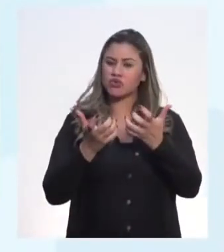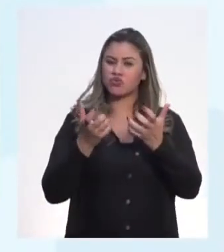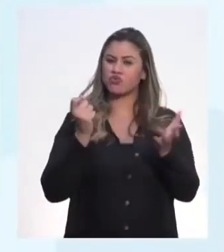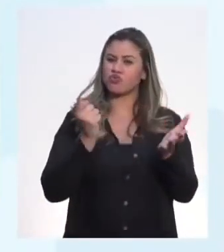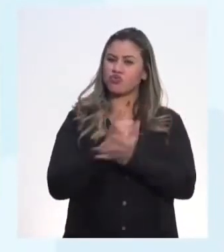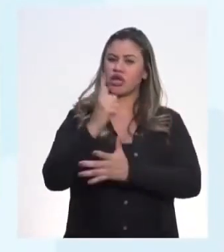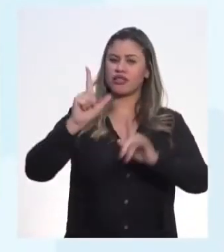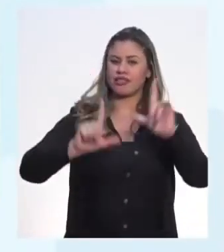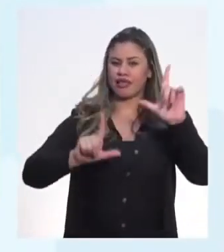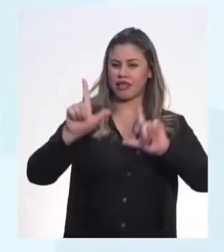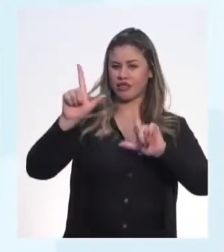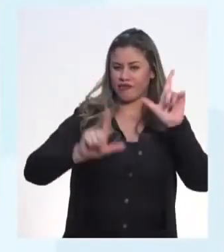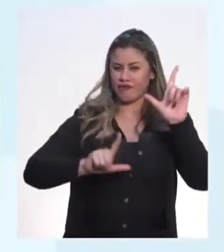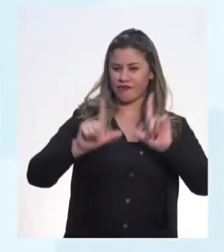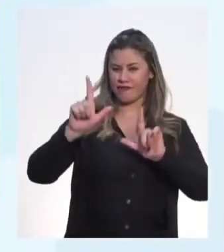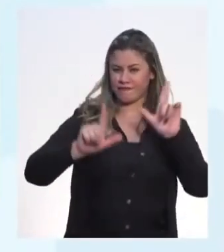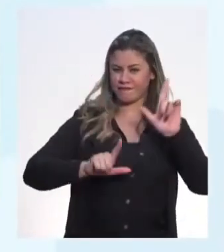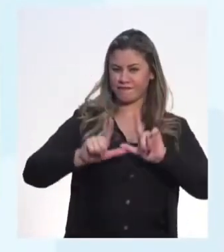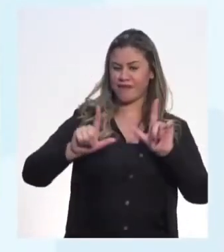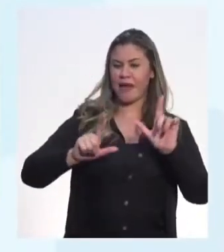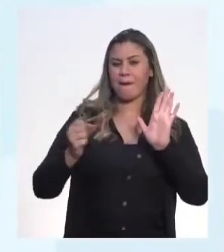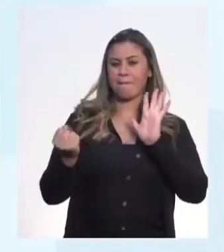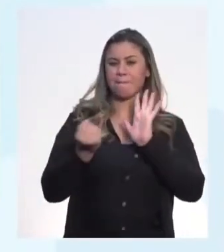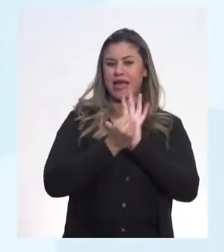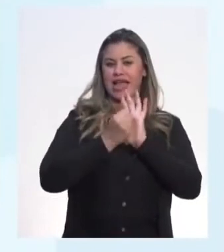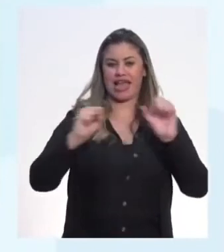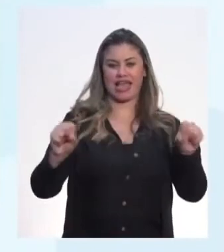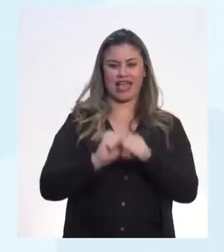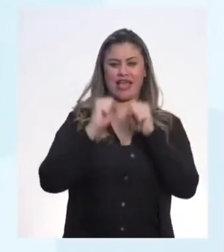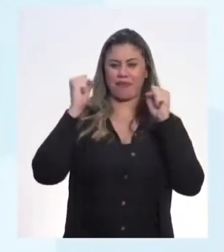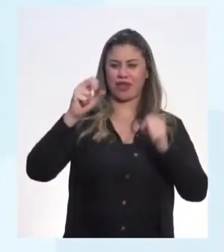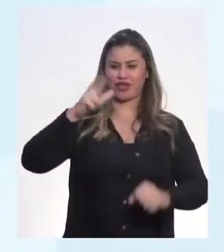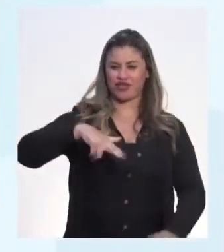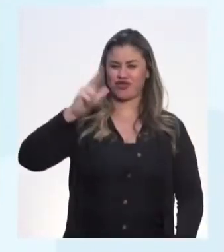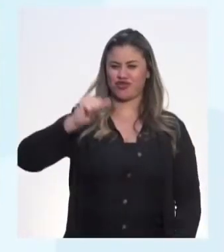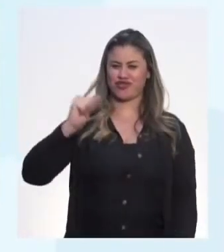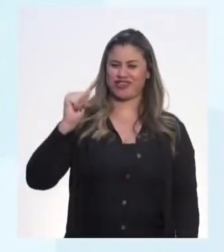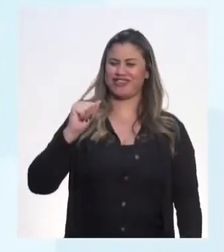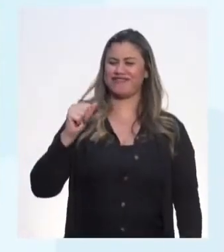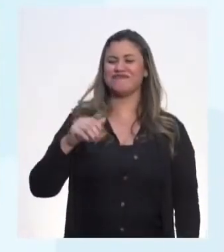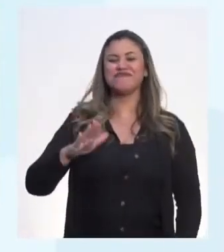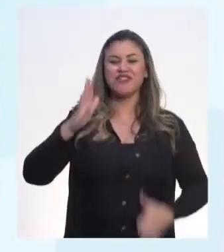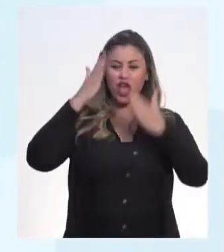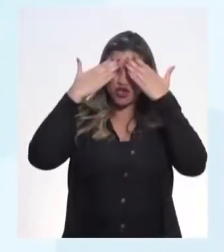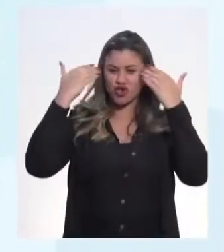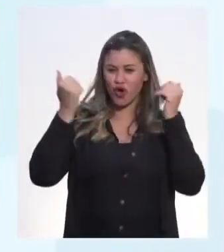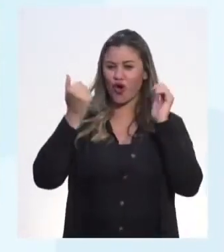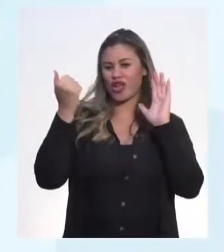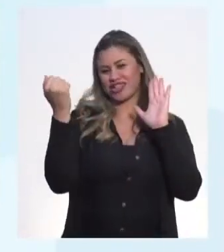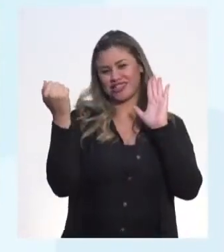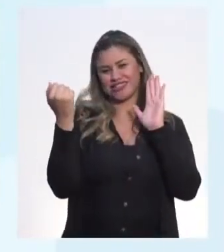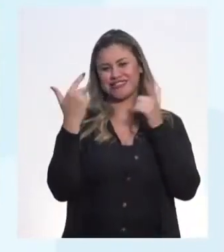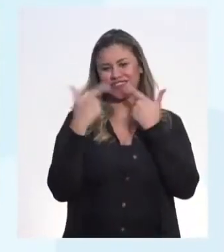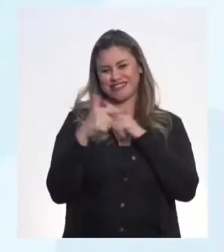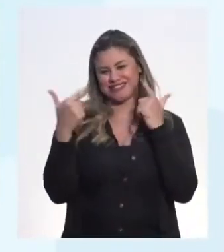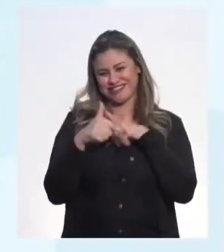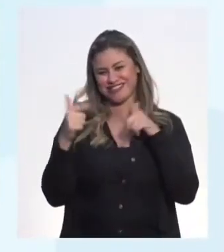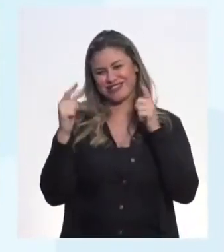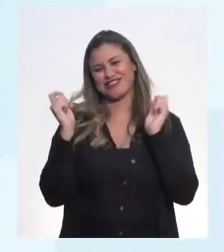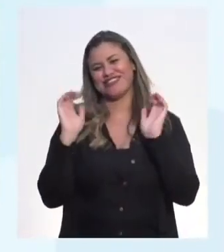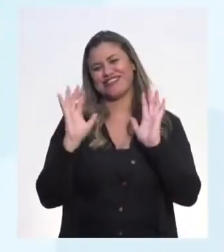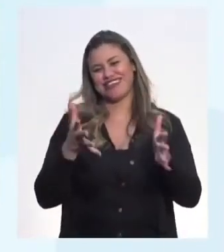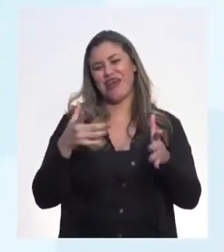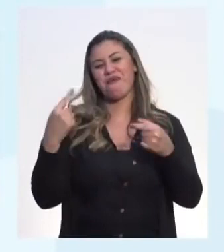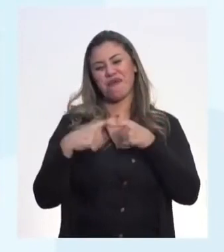nova da marca quebra nunca e o Jonas já tá rindo da marca marca é minha eu chamo ela do jeito que eu quero